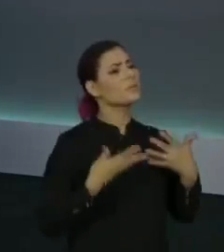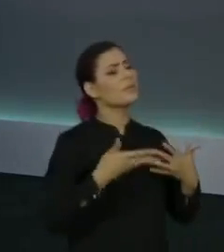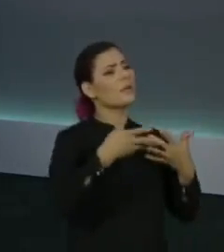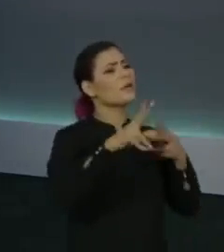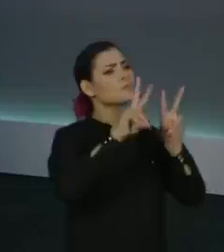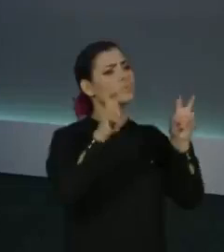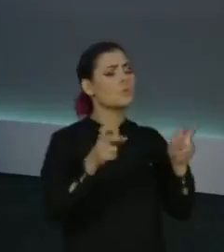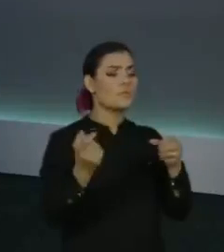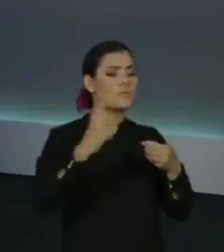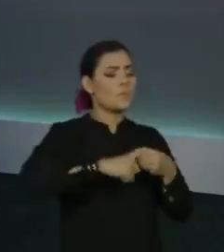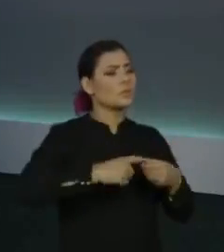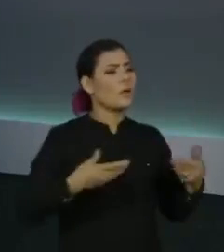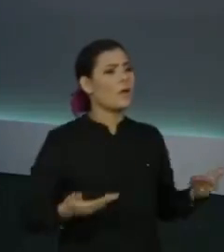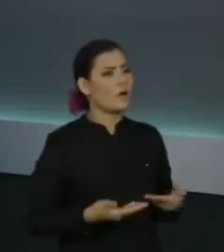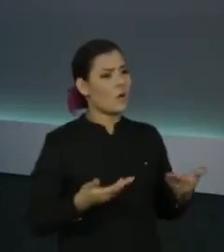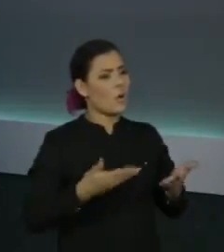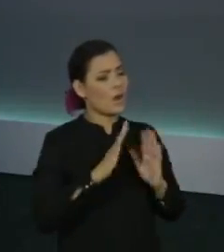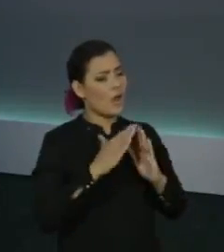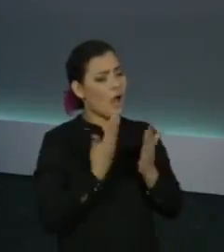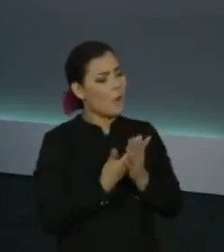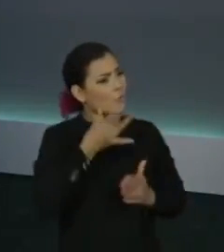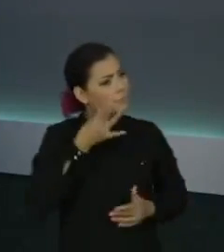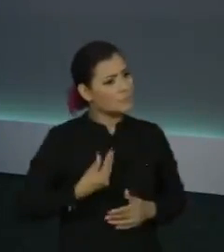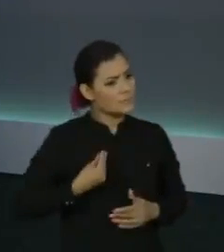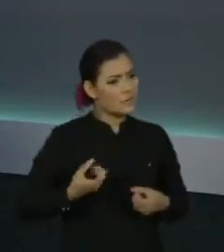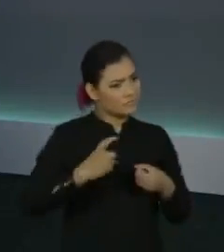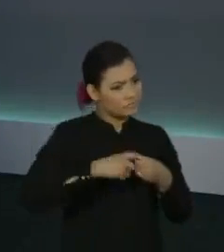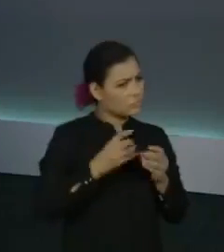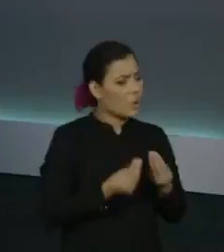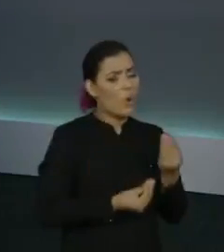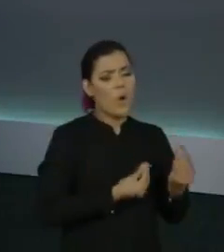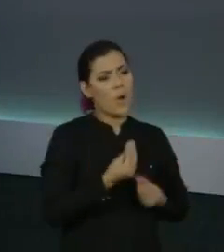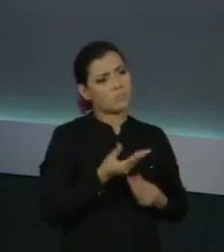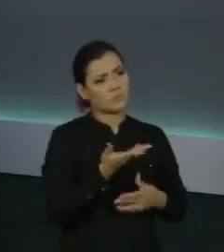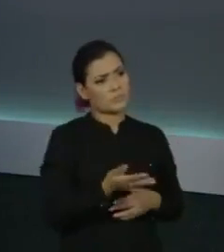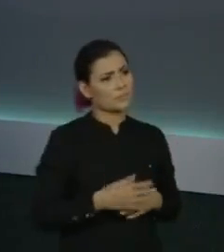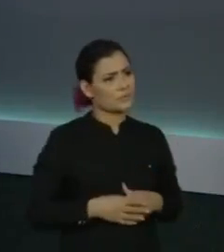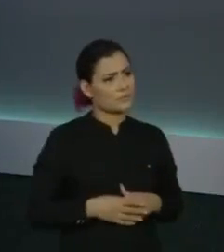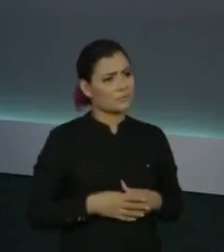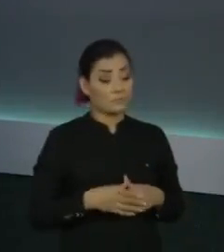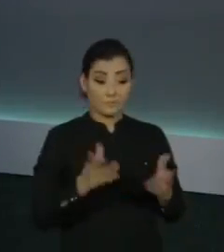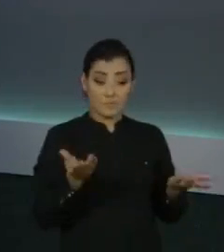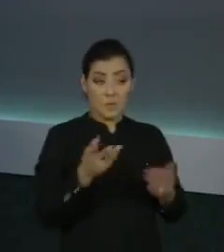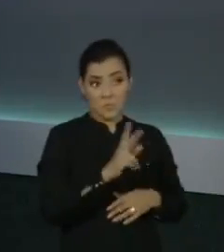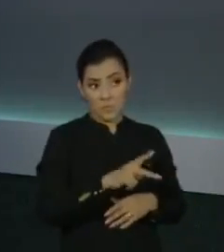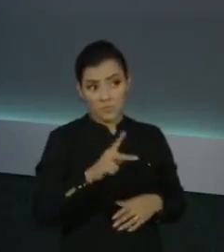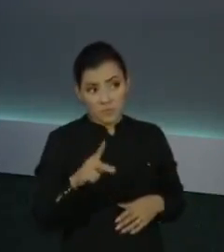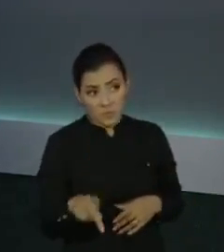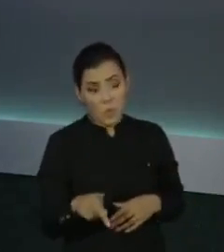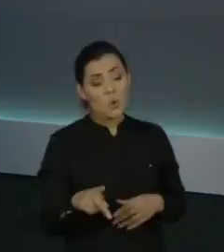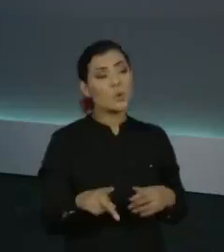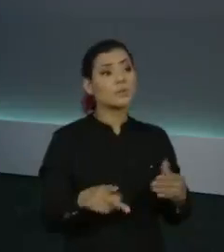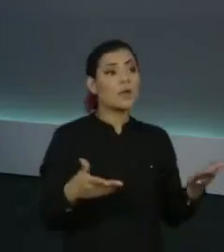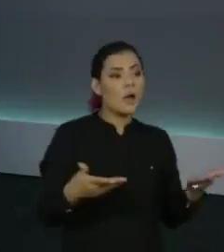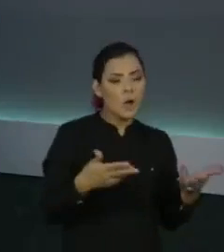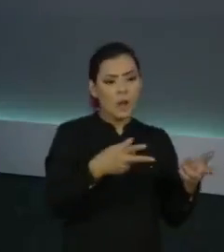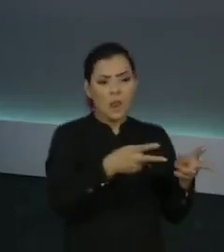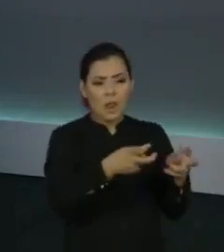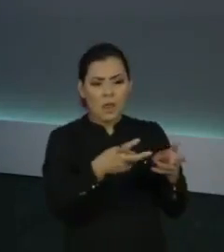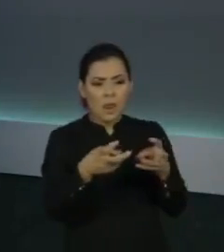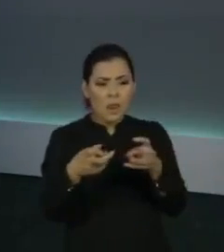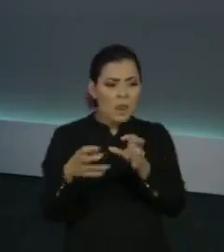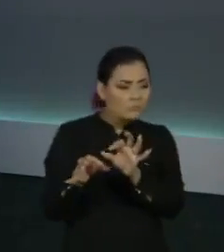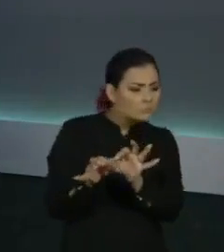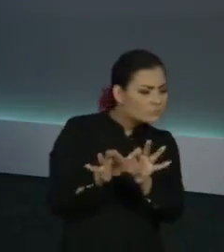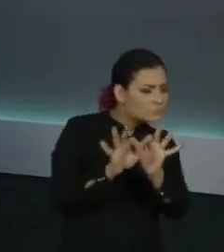essa retomada das aulas presenciais, né? De que forma que os professores estão